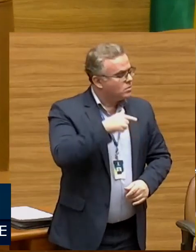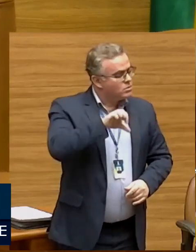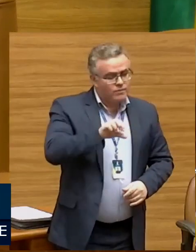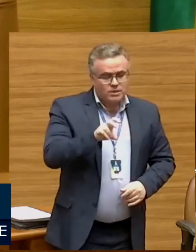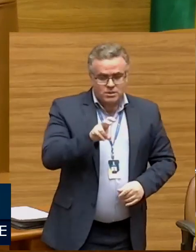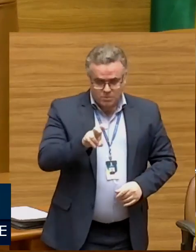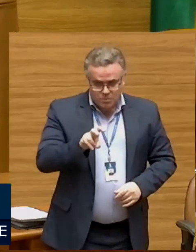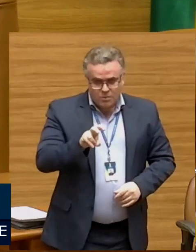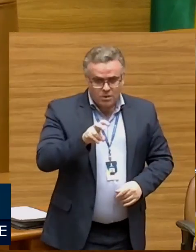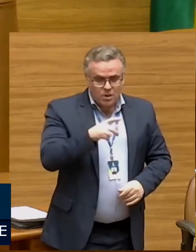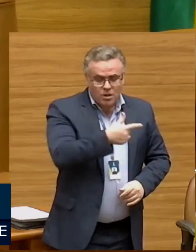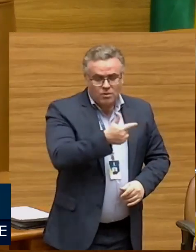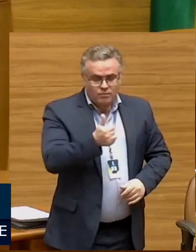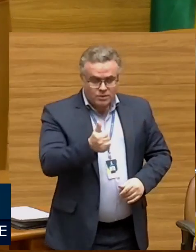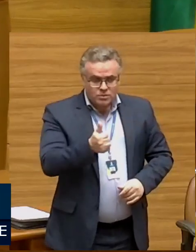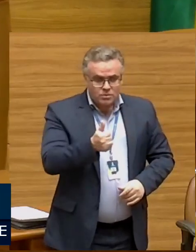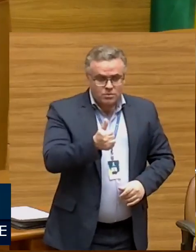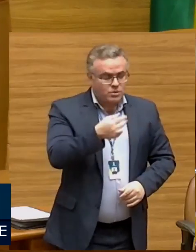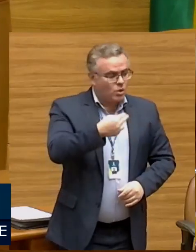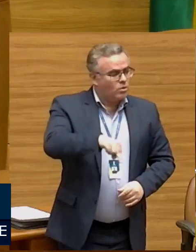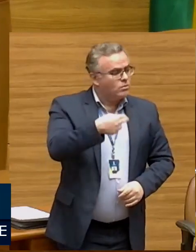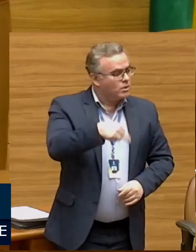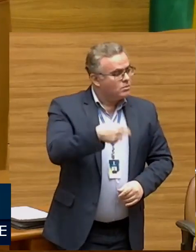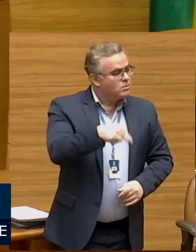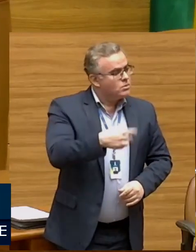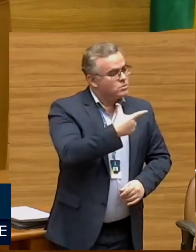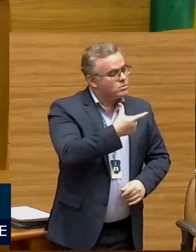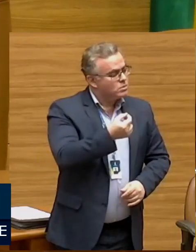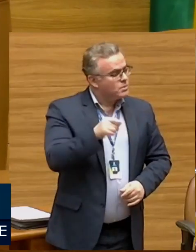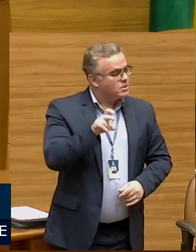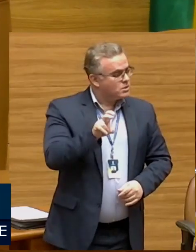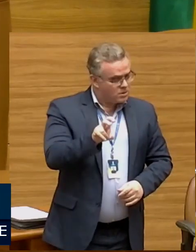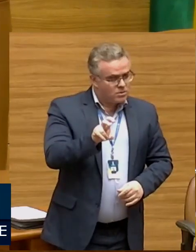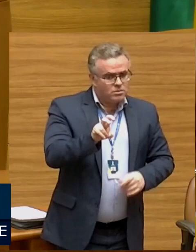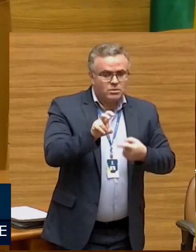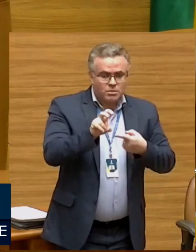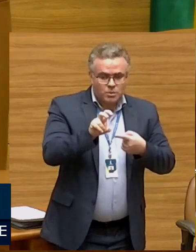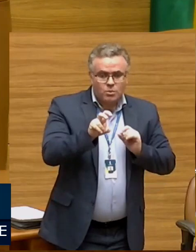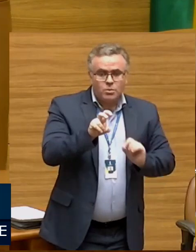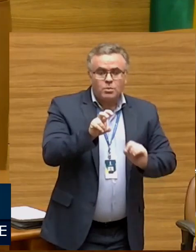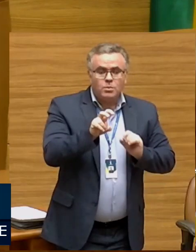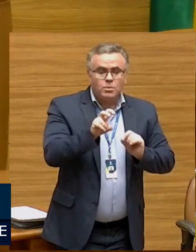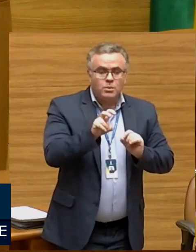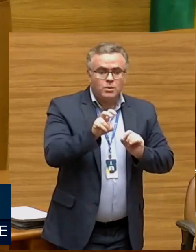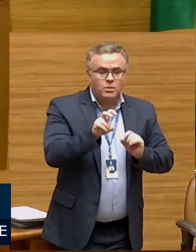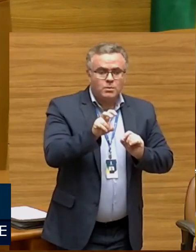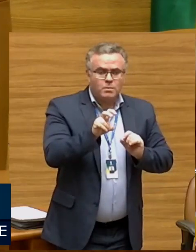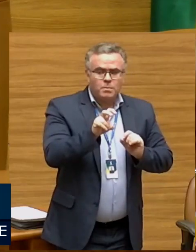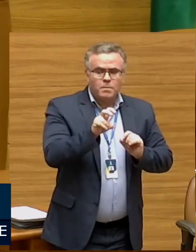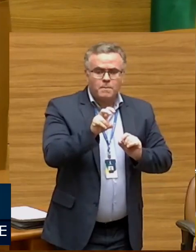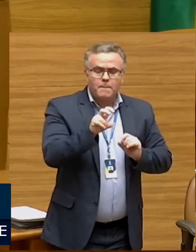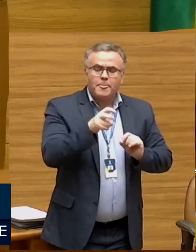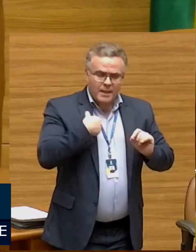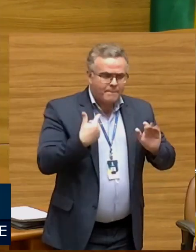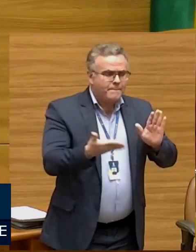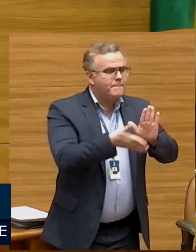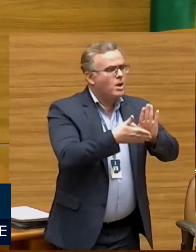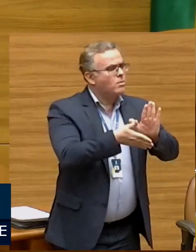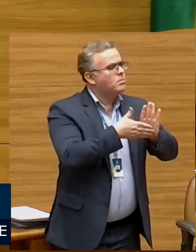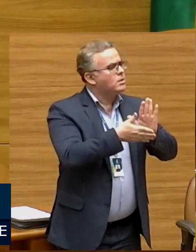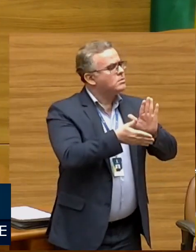3.295, de 21 de novembro de 2005, que eu estava propondo